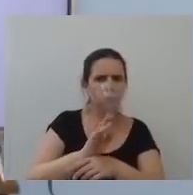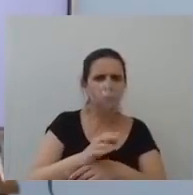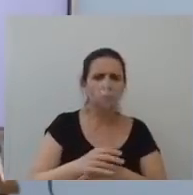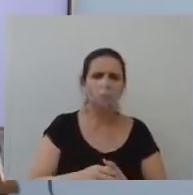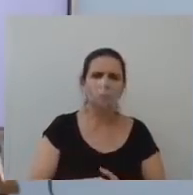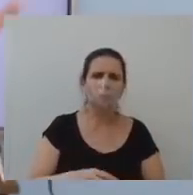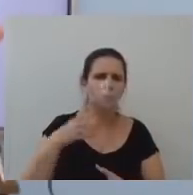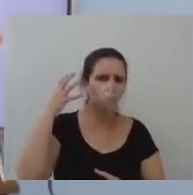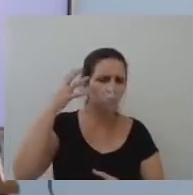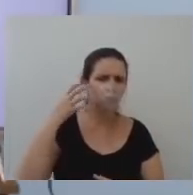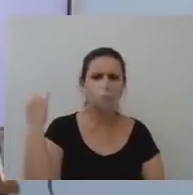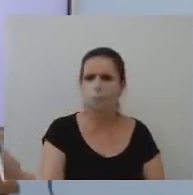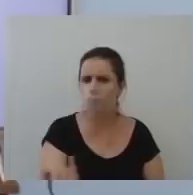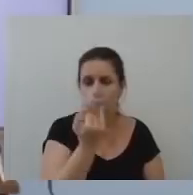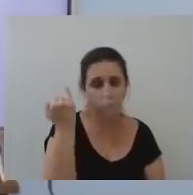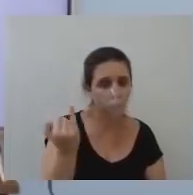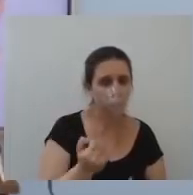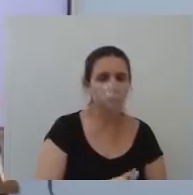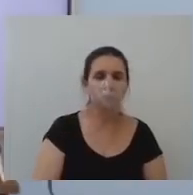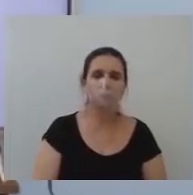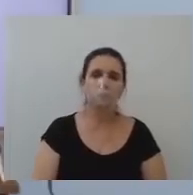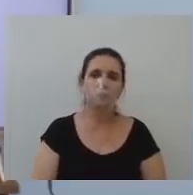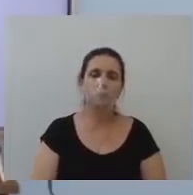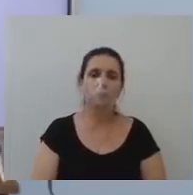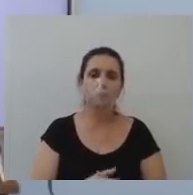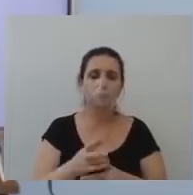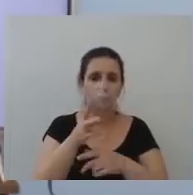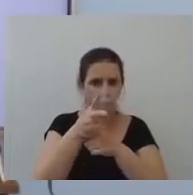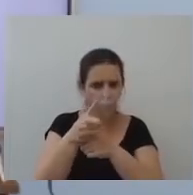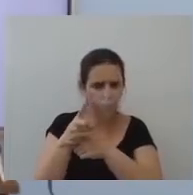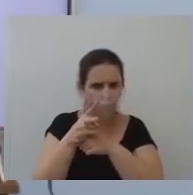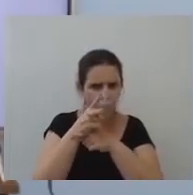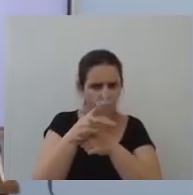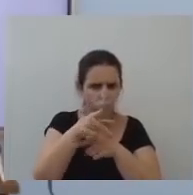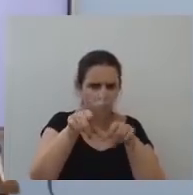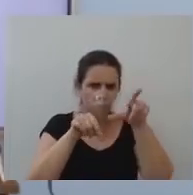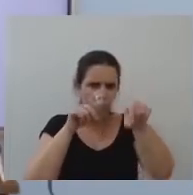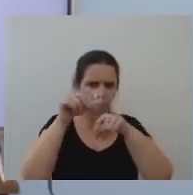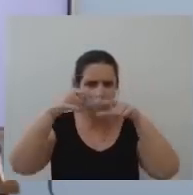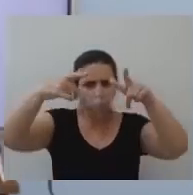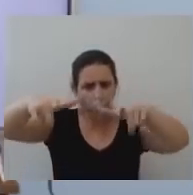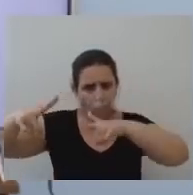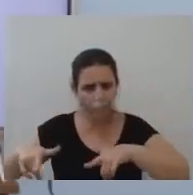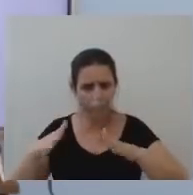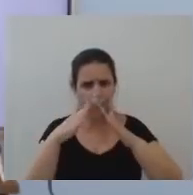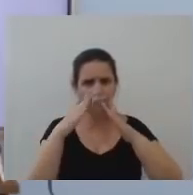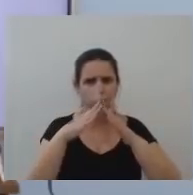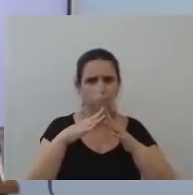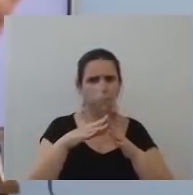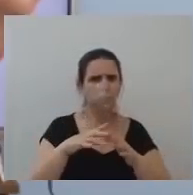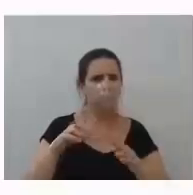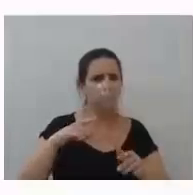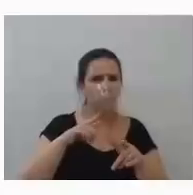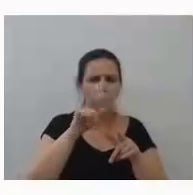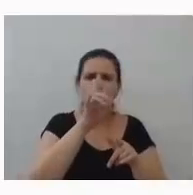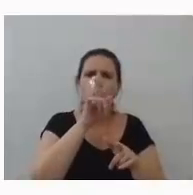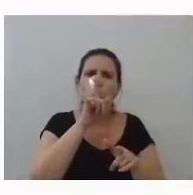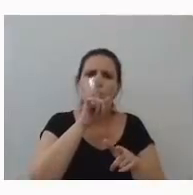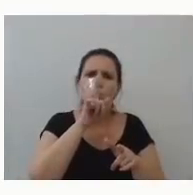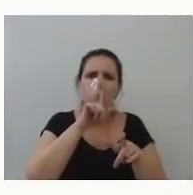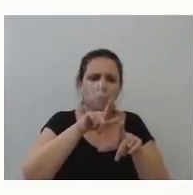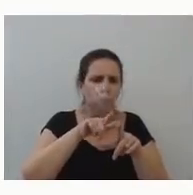o som ele é de extrema importância, não é isso? Então, você vai escolher um cômodo da casa que tem o menor ruído